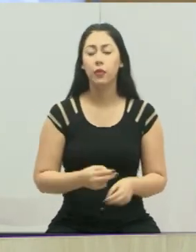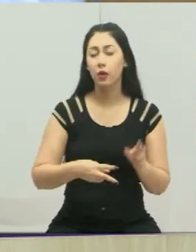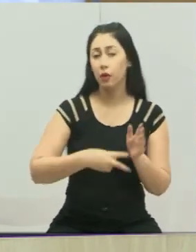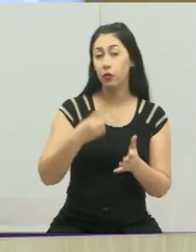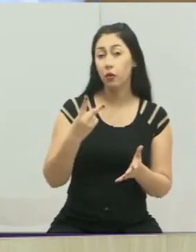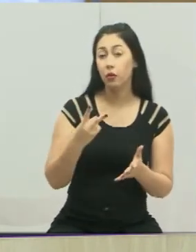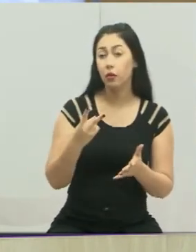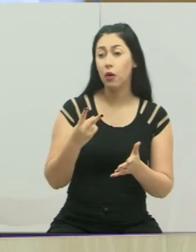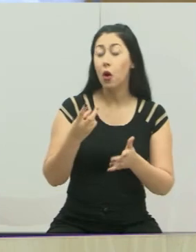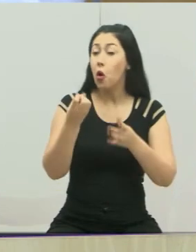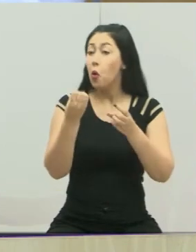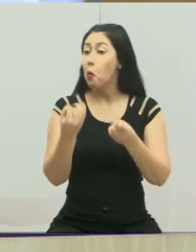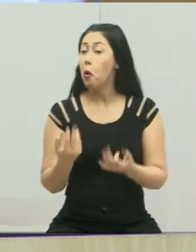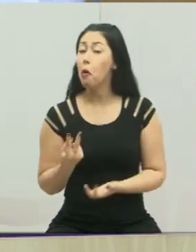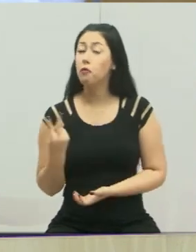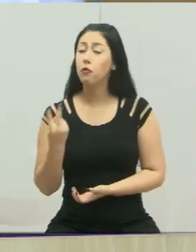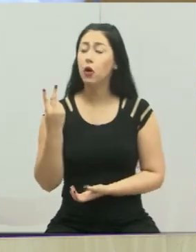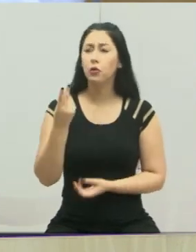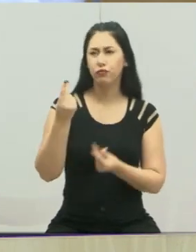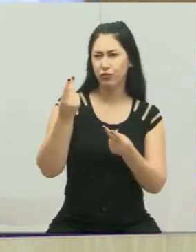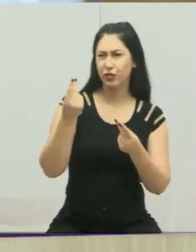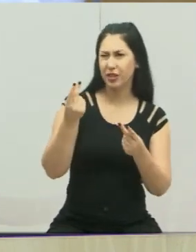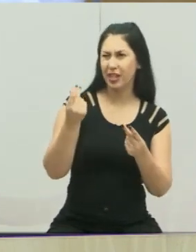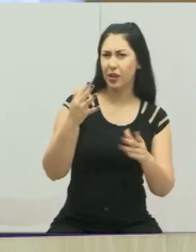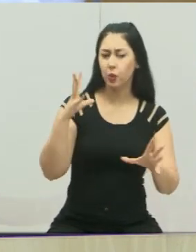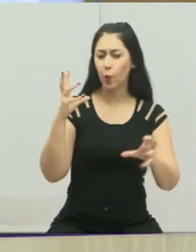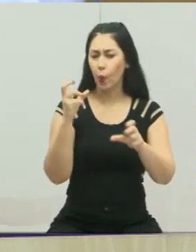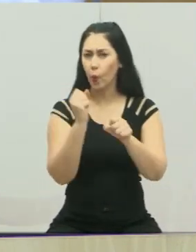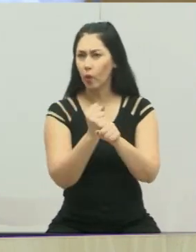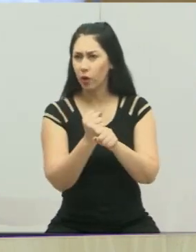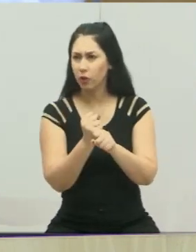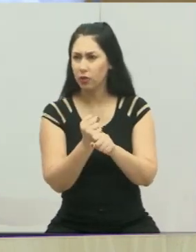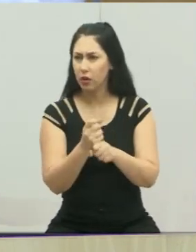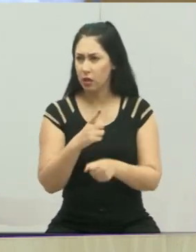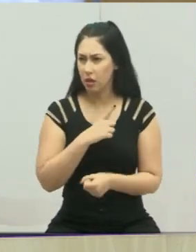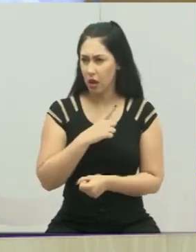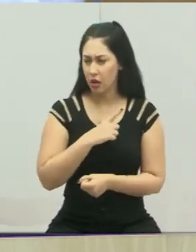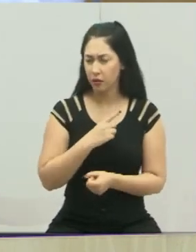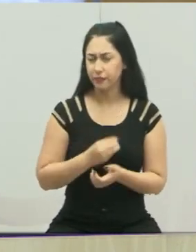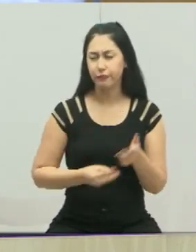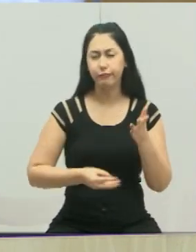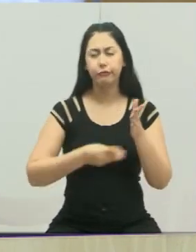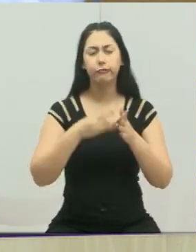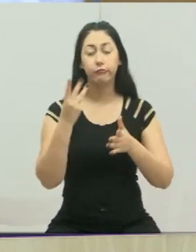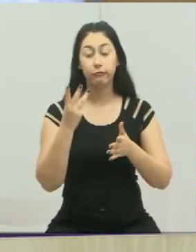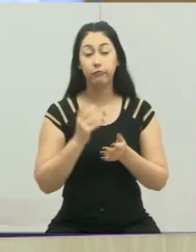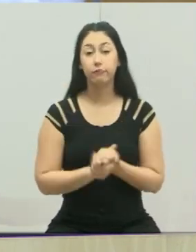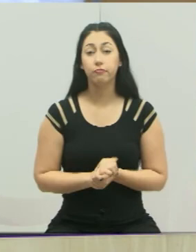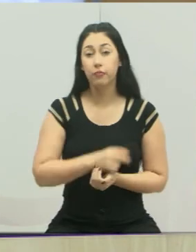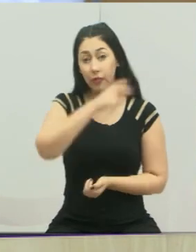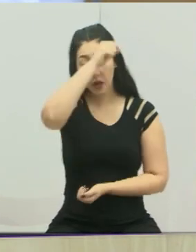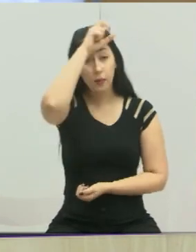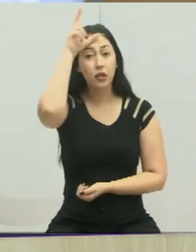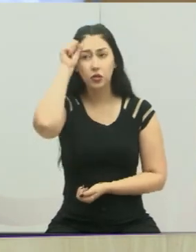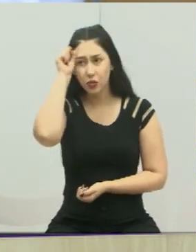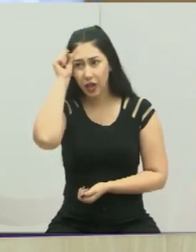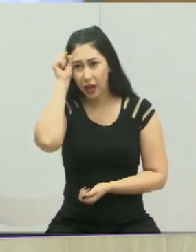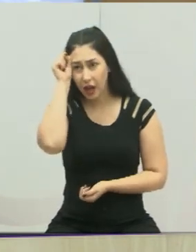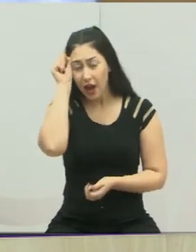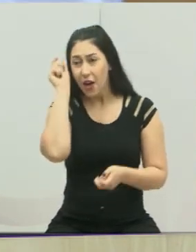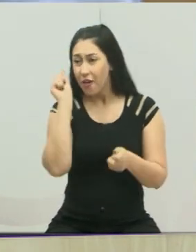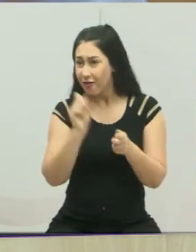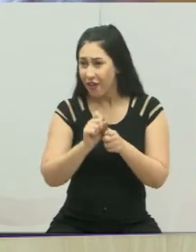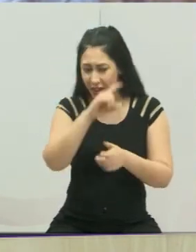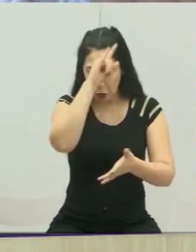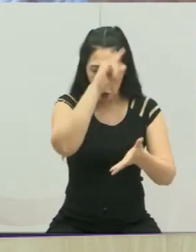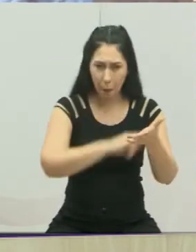arrecadado com essas multas mensalmente no período de julho de 2019 a julho de 2020? Terceiro, a Prefeitura renovou o contrato com a empresa